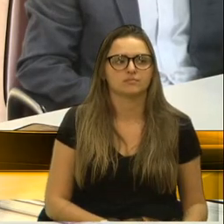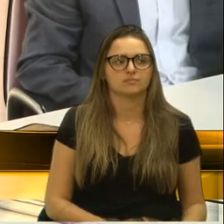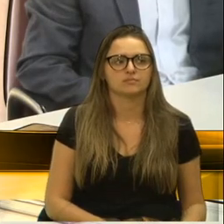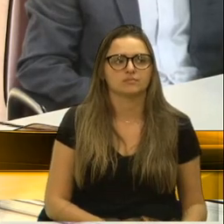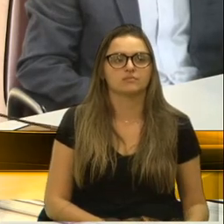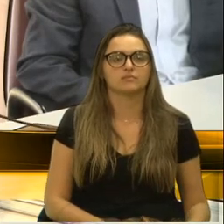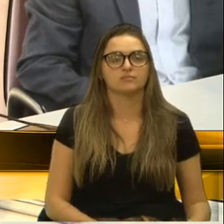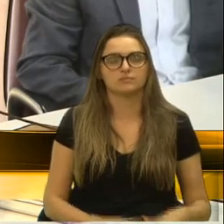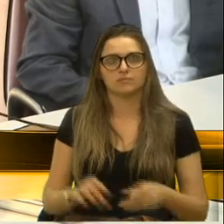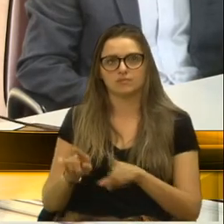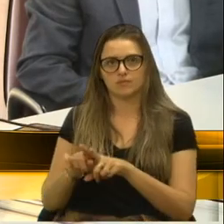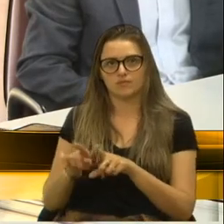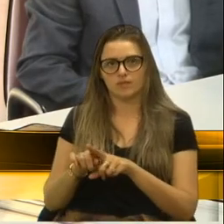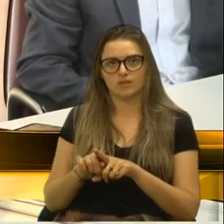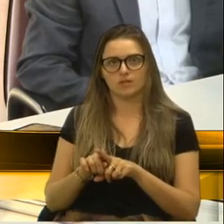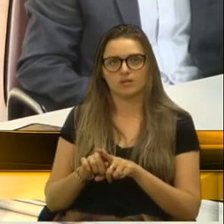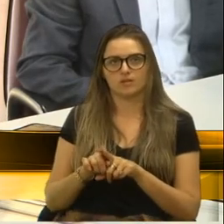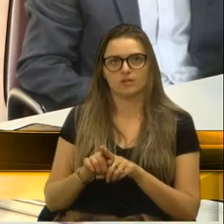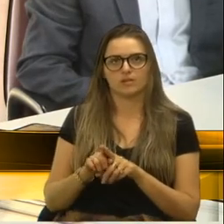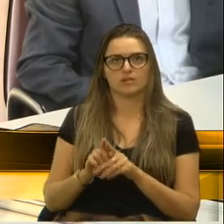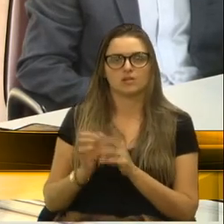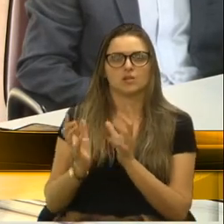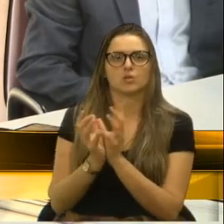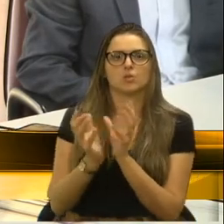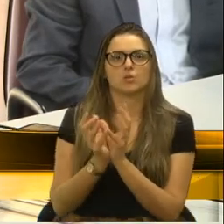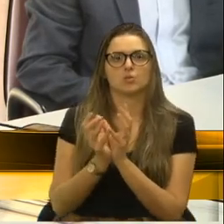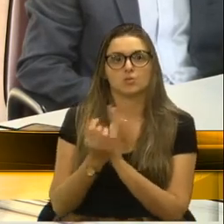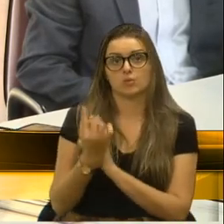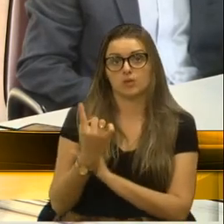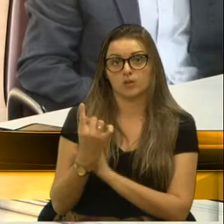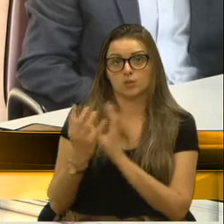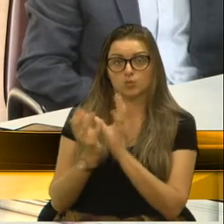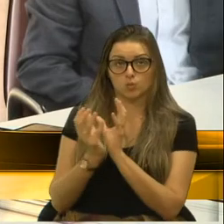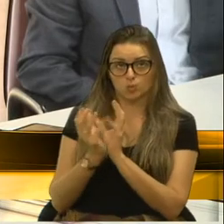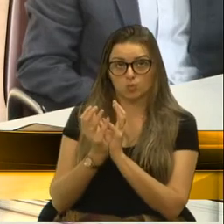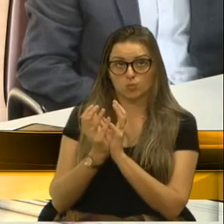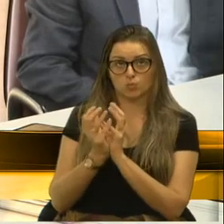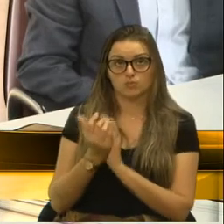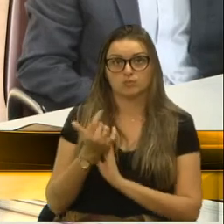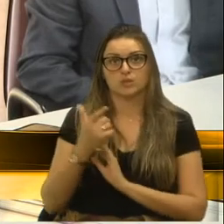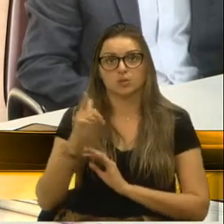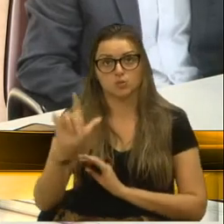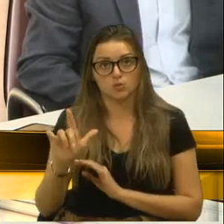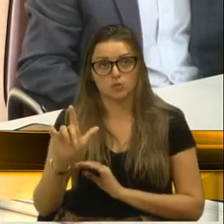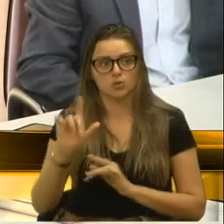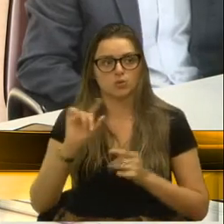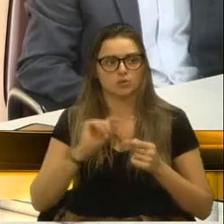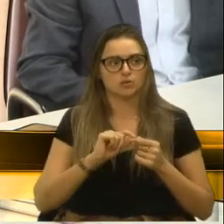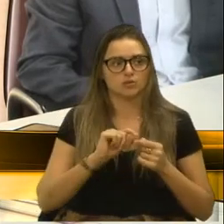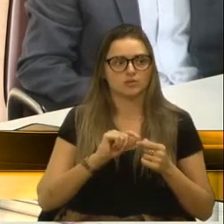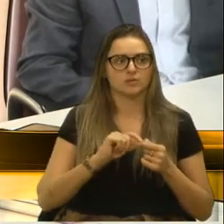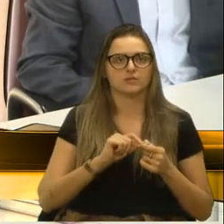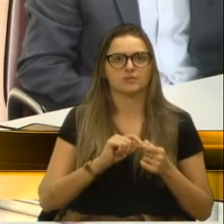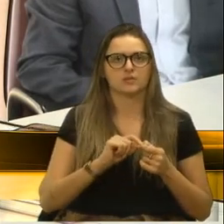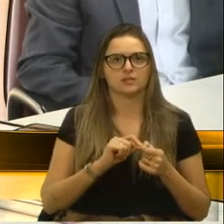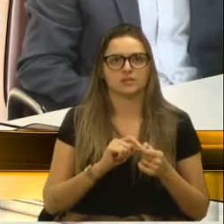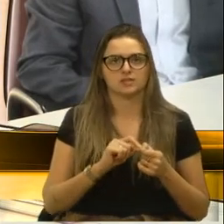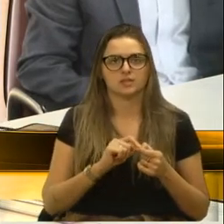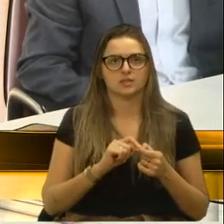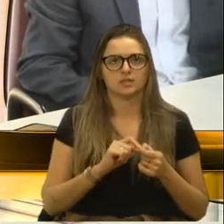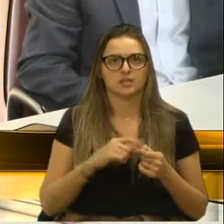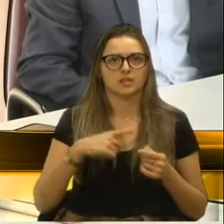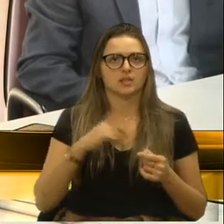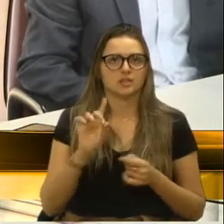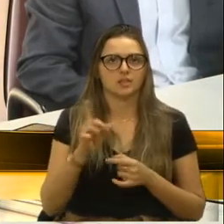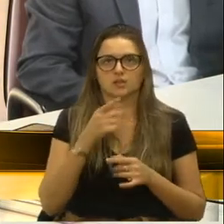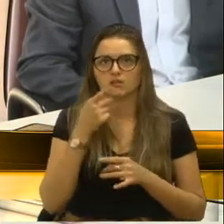de trabalhar porque estão numa das equipes, e aí os outros ficam perguntando, mas por que vocês não estão trabalhando? E aí não foi dito nada